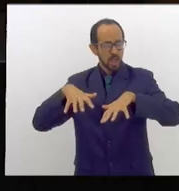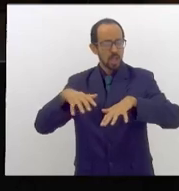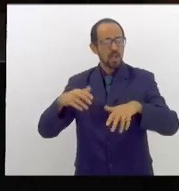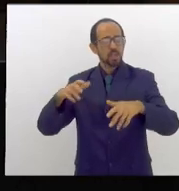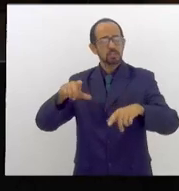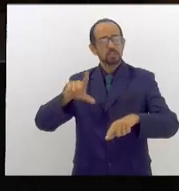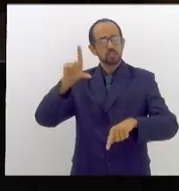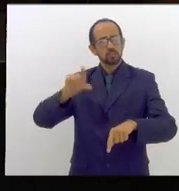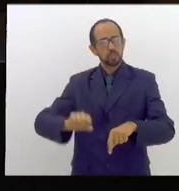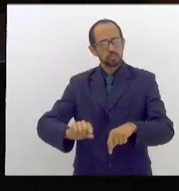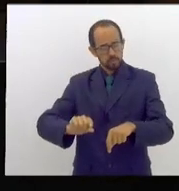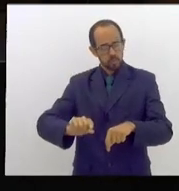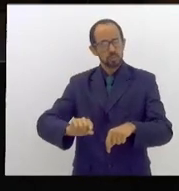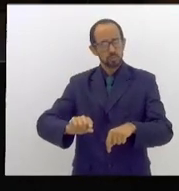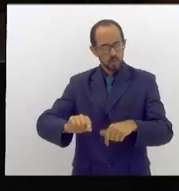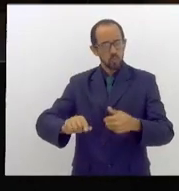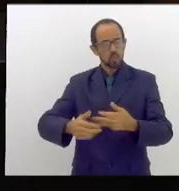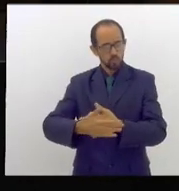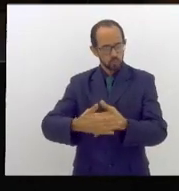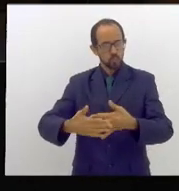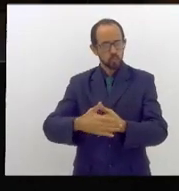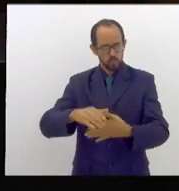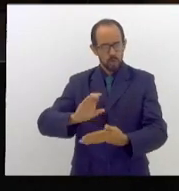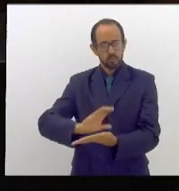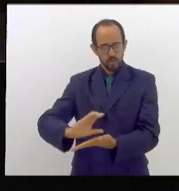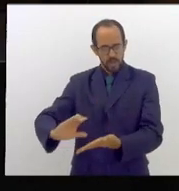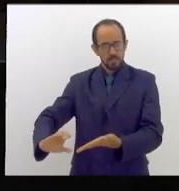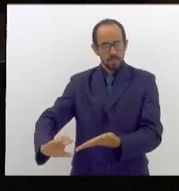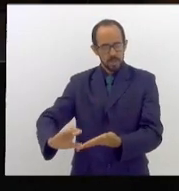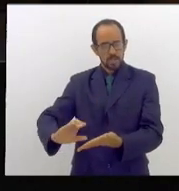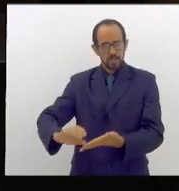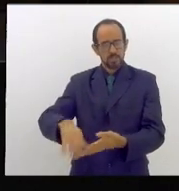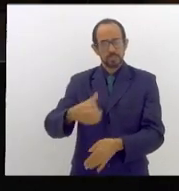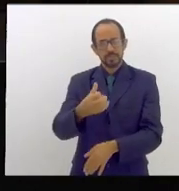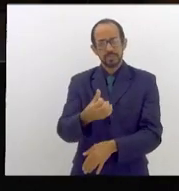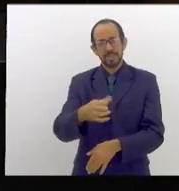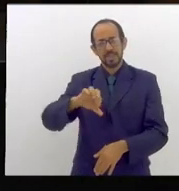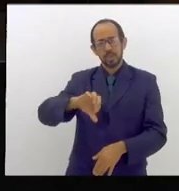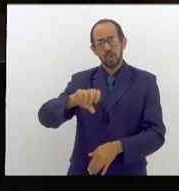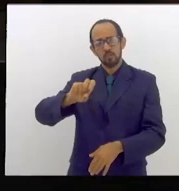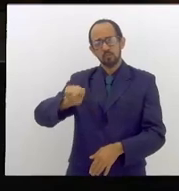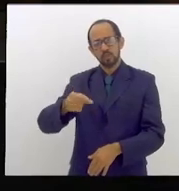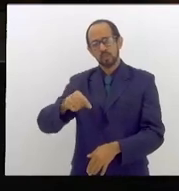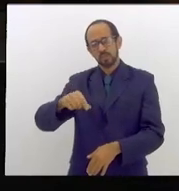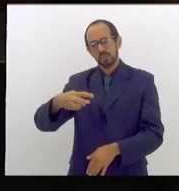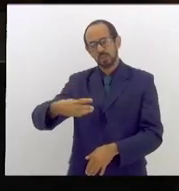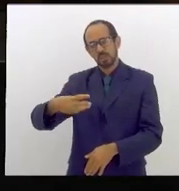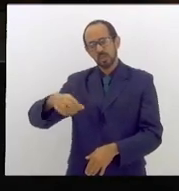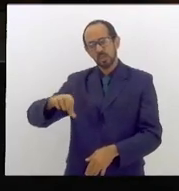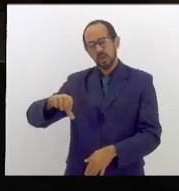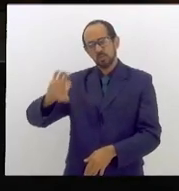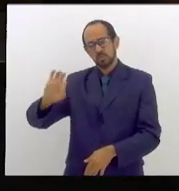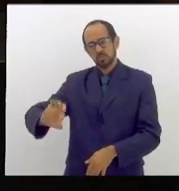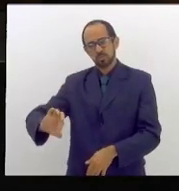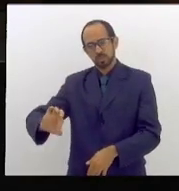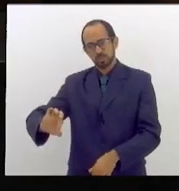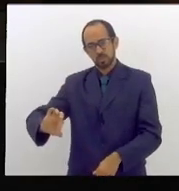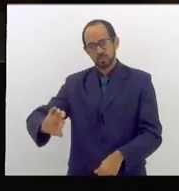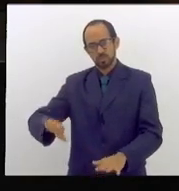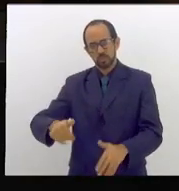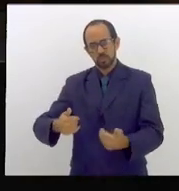teve uma redução no urbanismo em cerca de 69,39% então